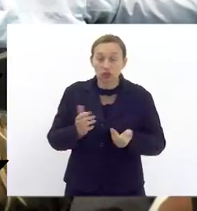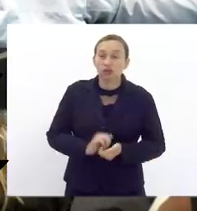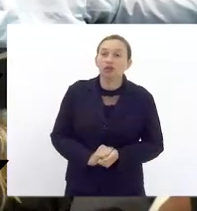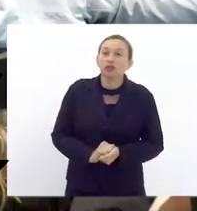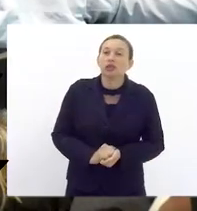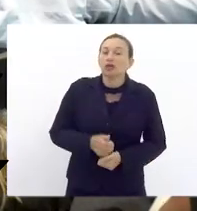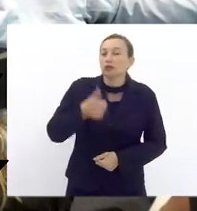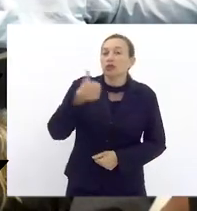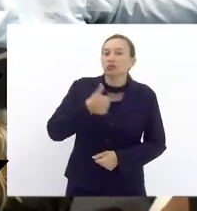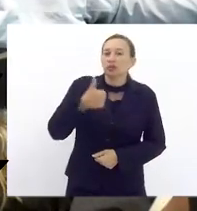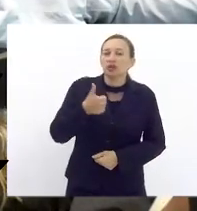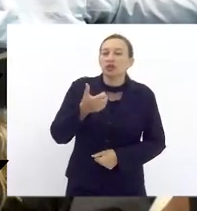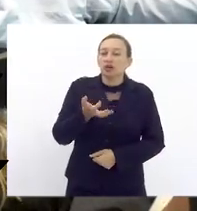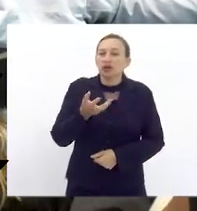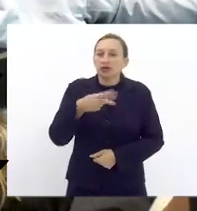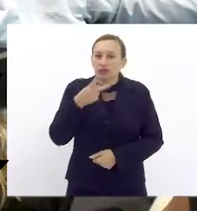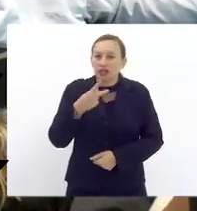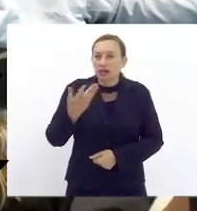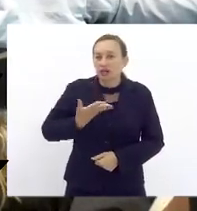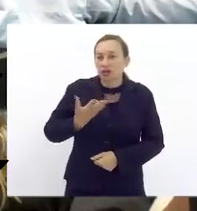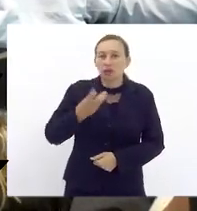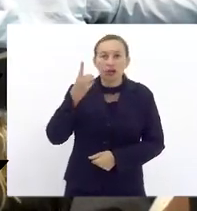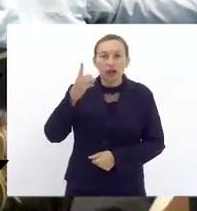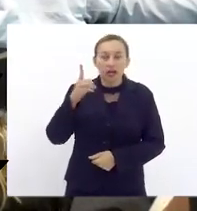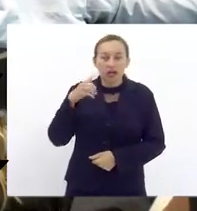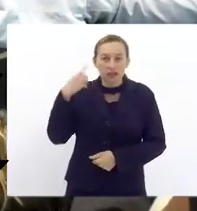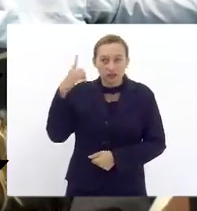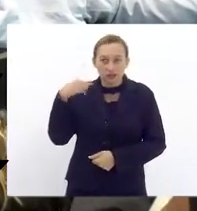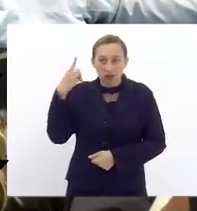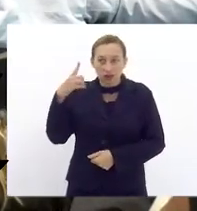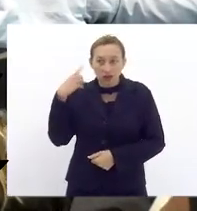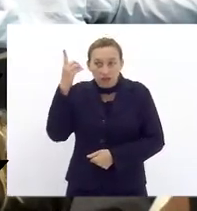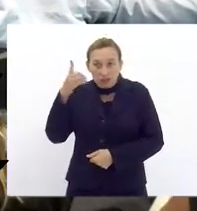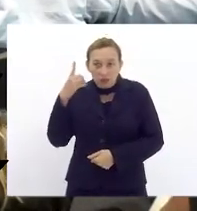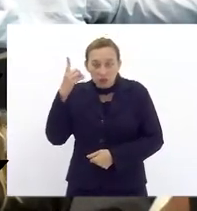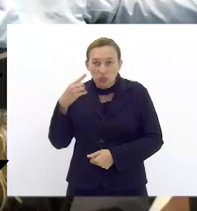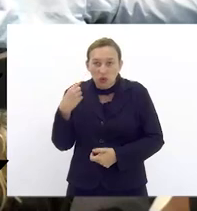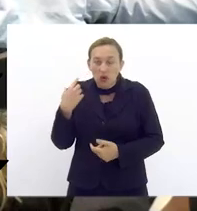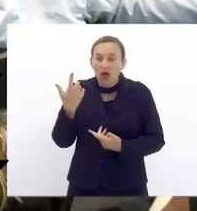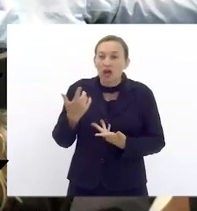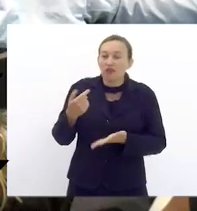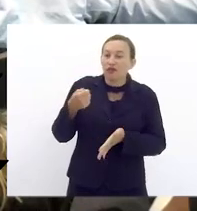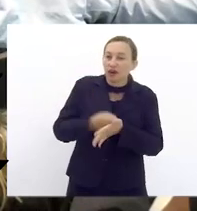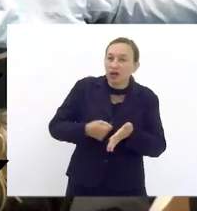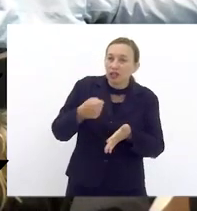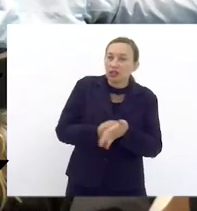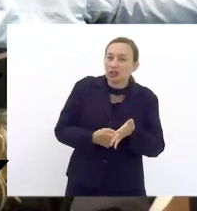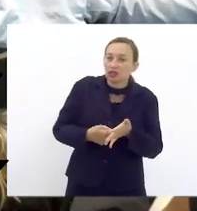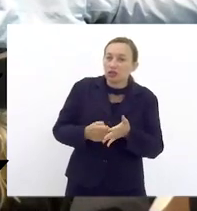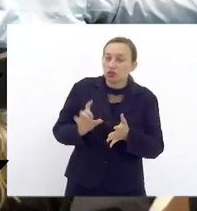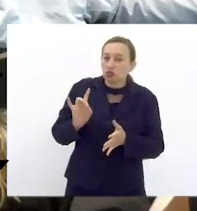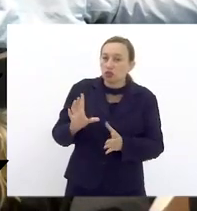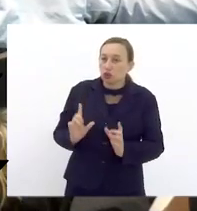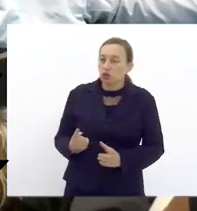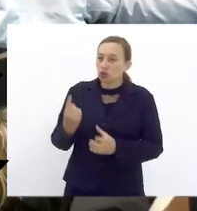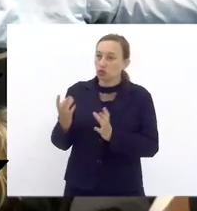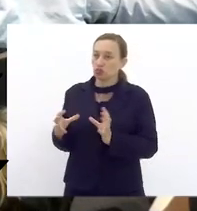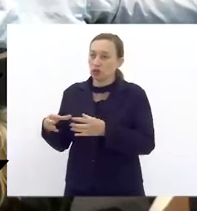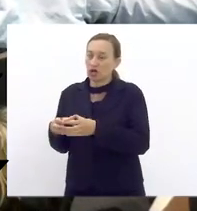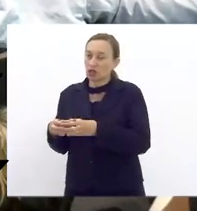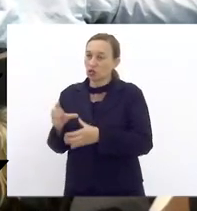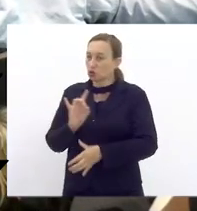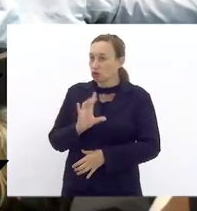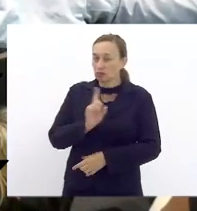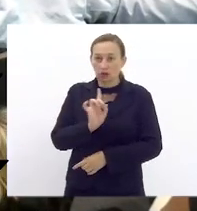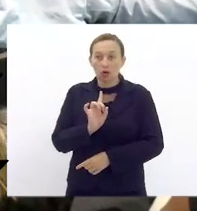primeira coisa que eu quero falar os colegas advogados não adianta lutarmos todos de um lado cada um individualmente